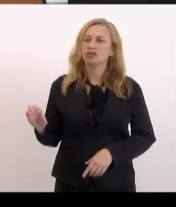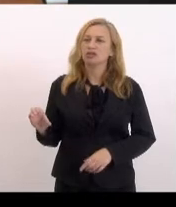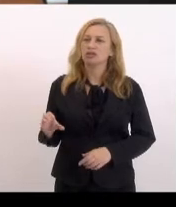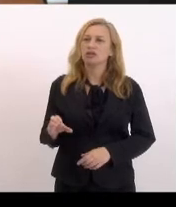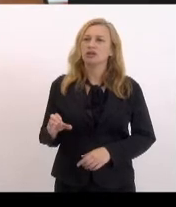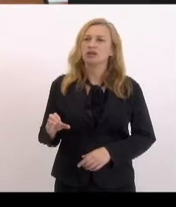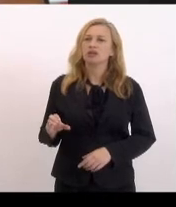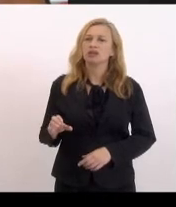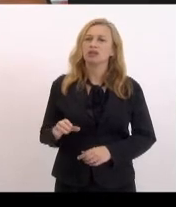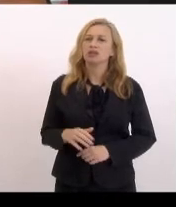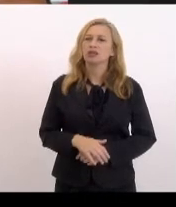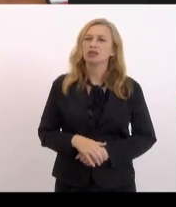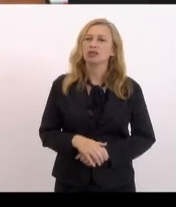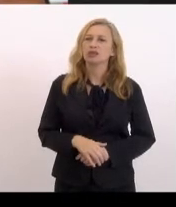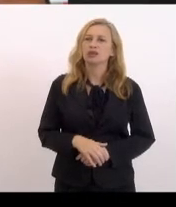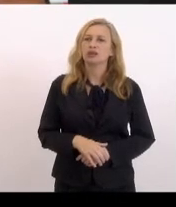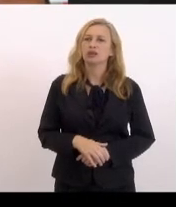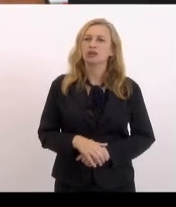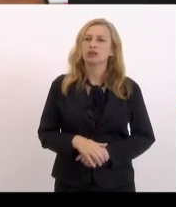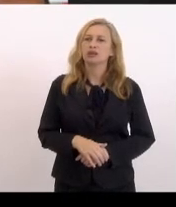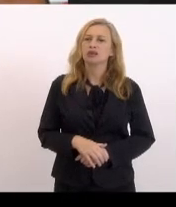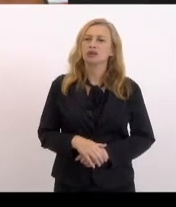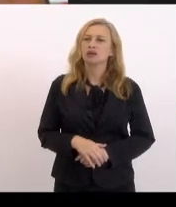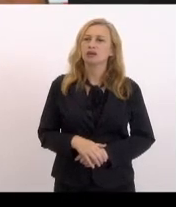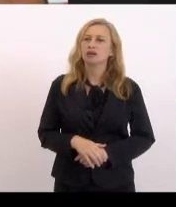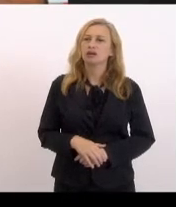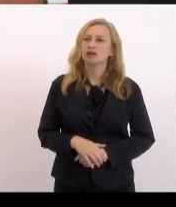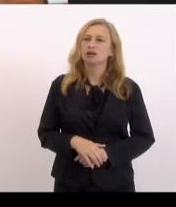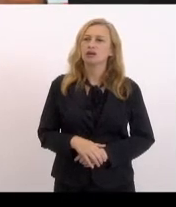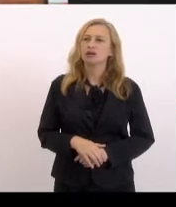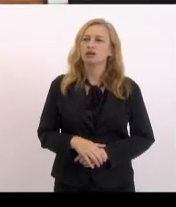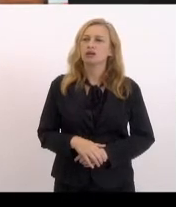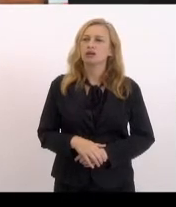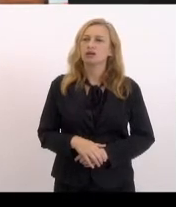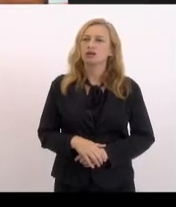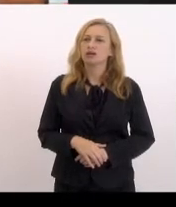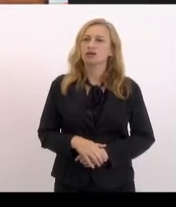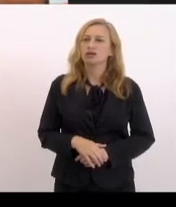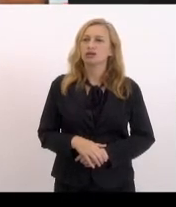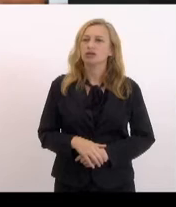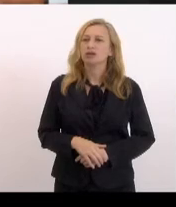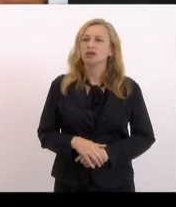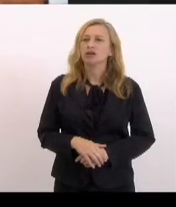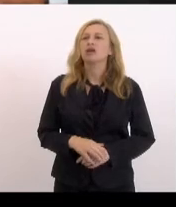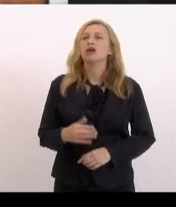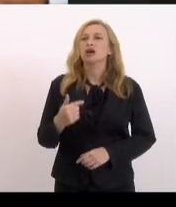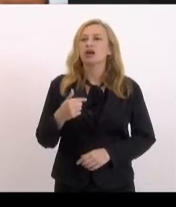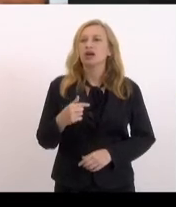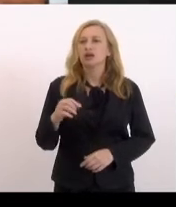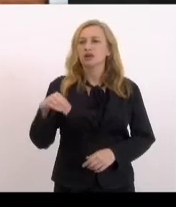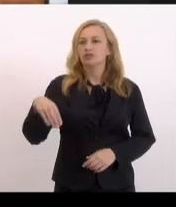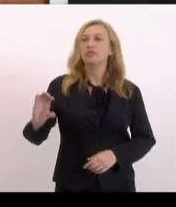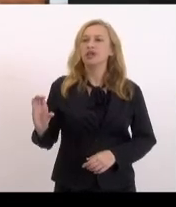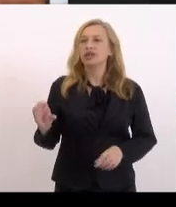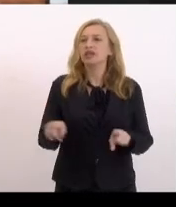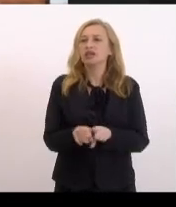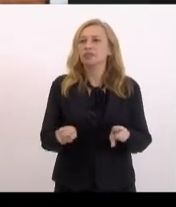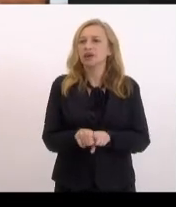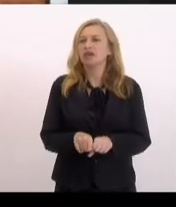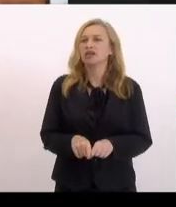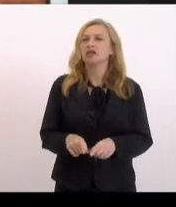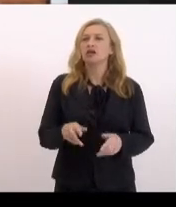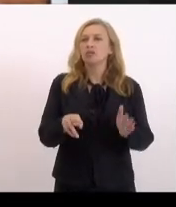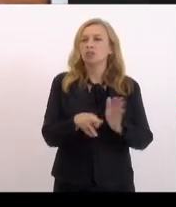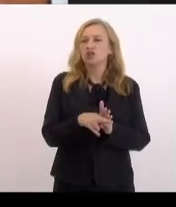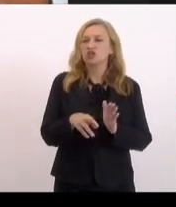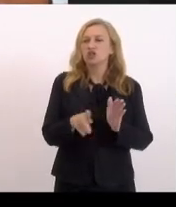Luiz. Estava assim, ó. Tá vendo? Eu não vi. Abstenção, Mink. Mink, abstenção. Projeto de